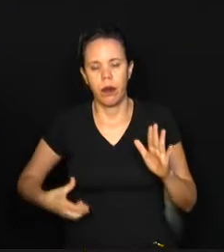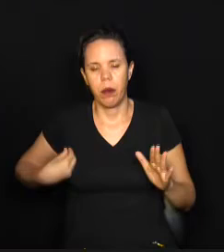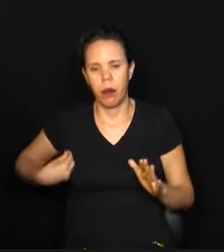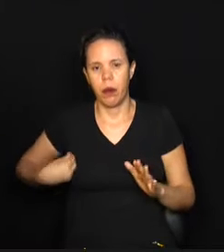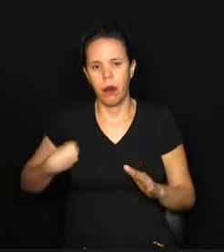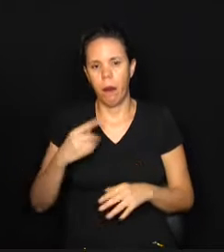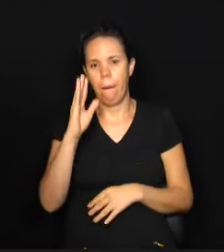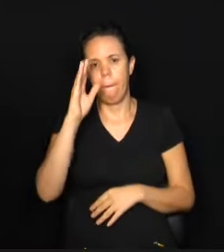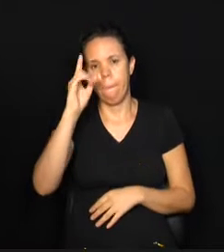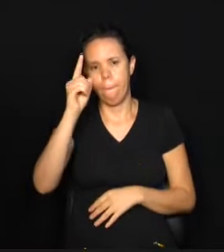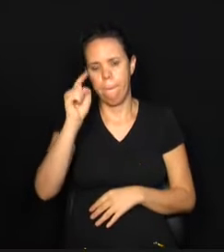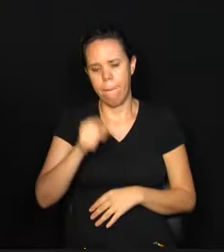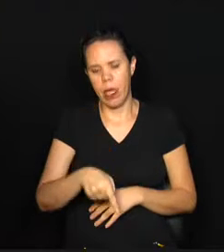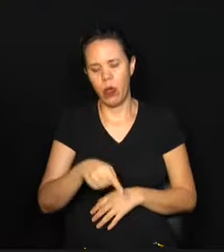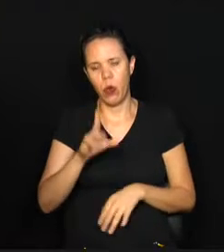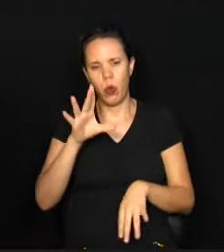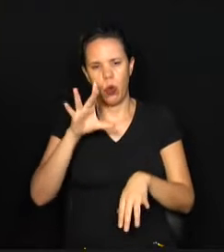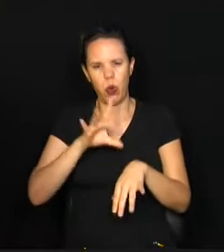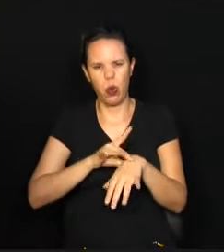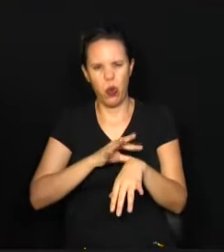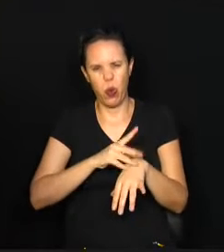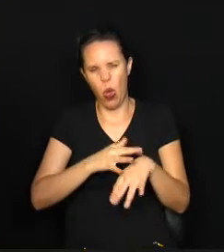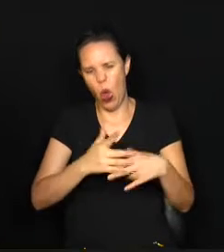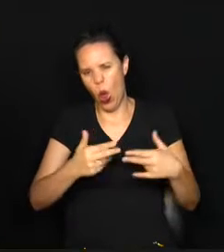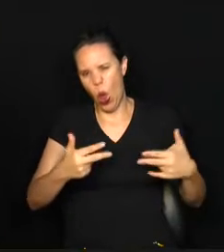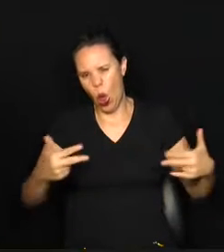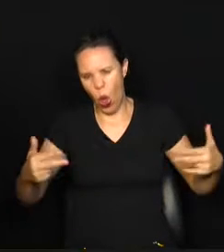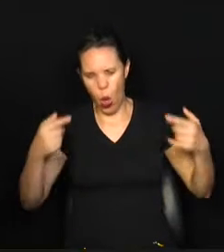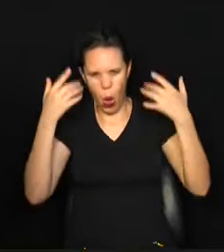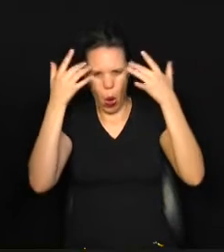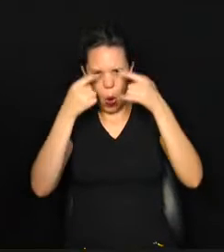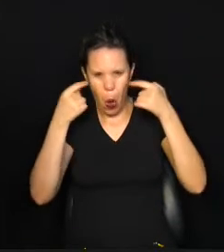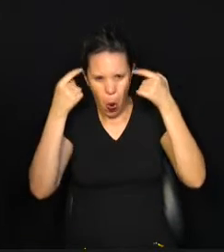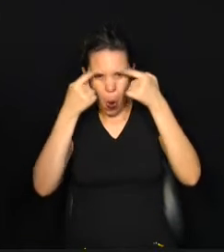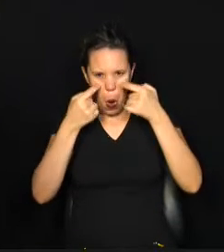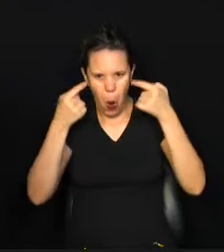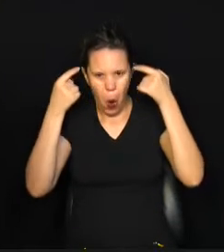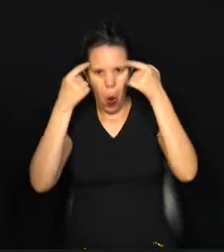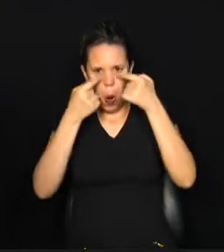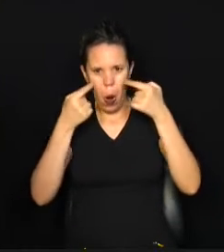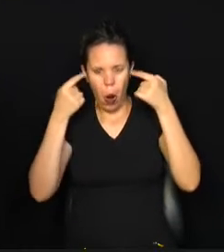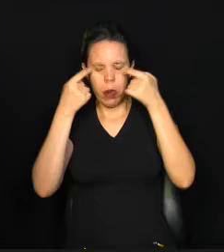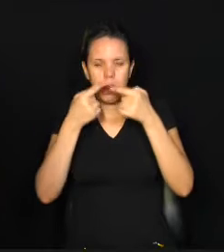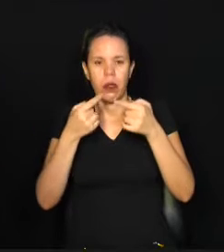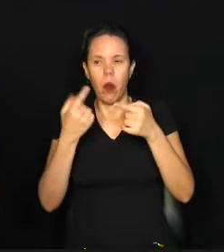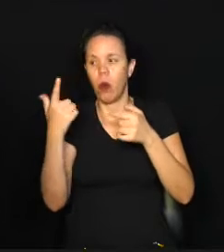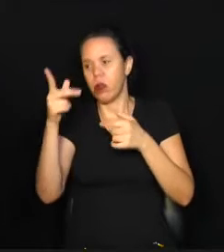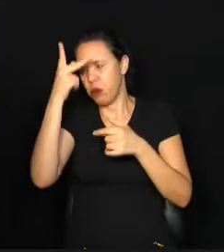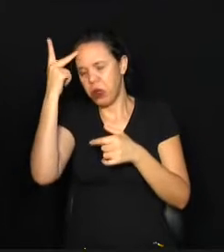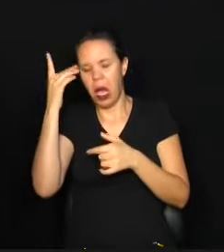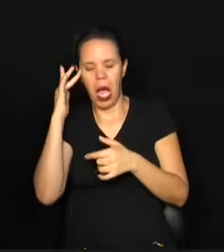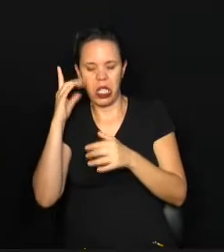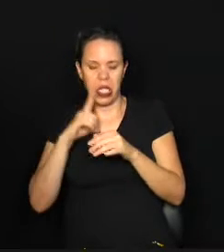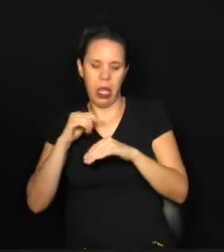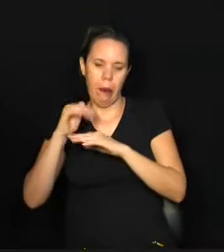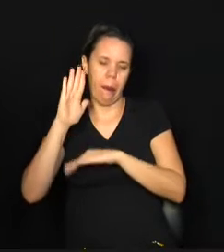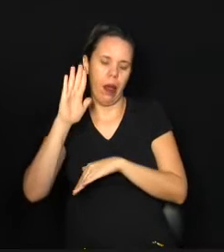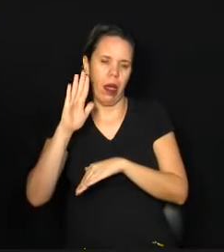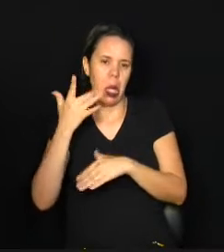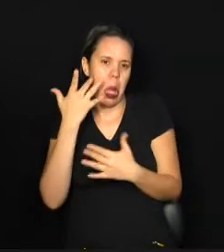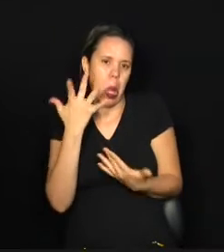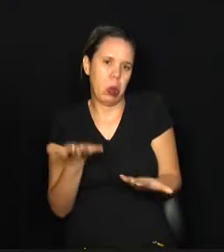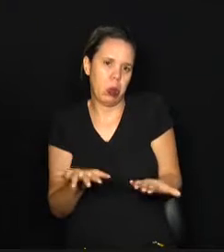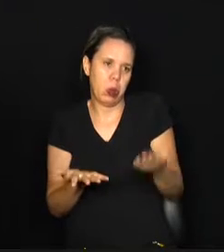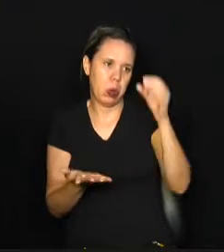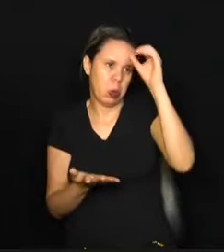1.000 doenças do globo ocular. Outros vão além. Não posso afirmar se inocentes